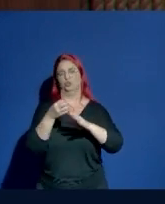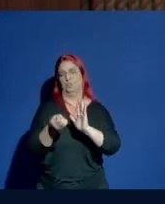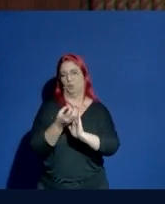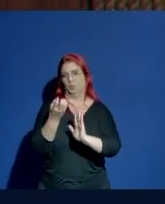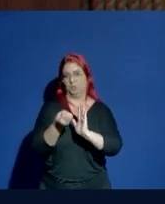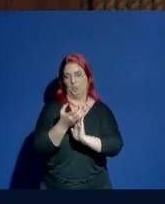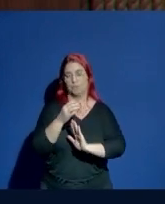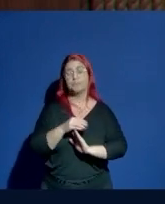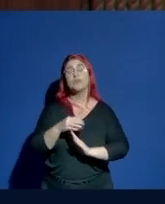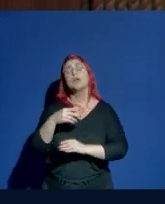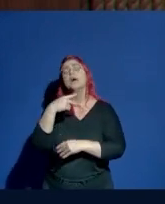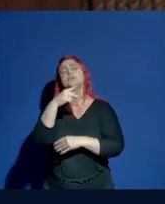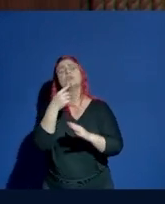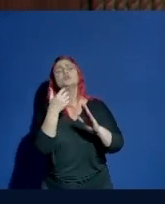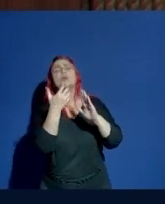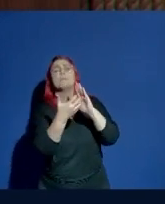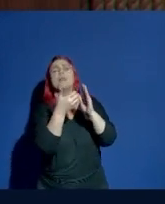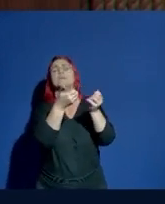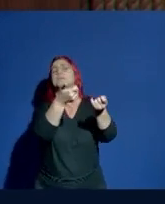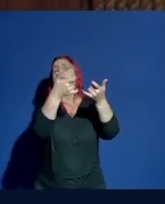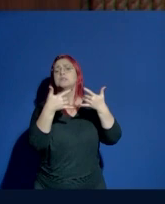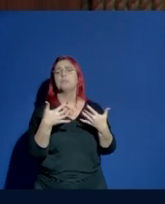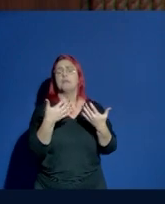na UBFOL, conta um pouquinho sobre